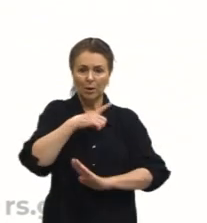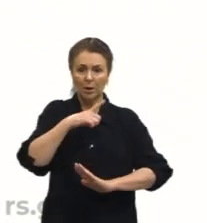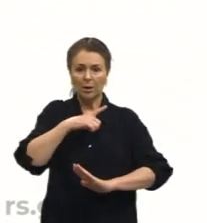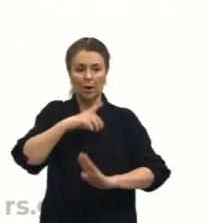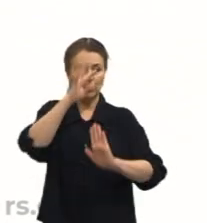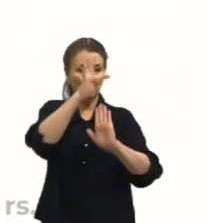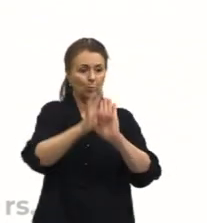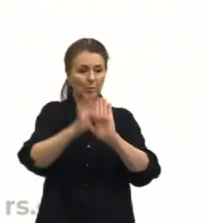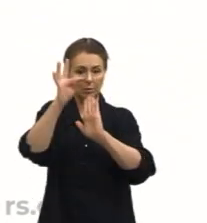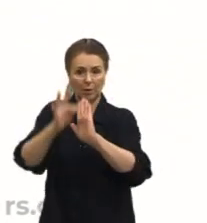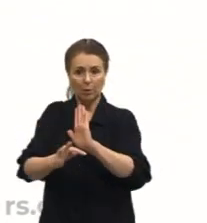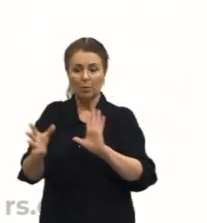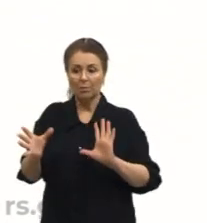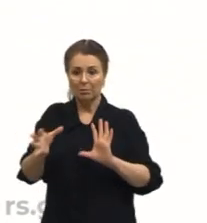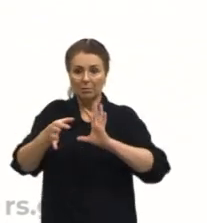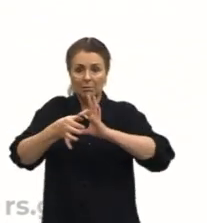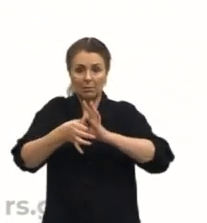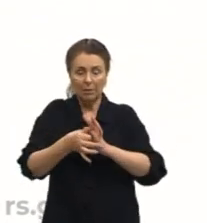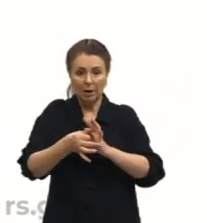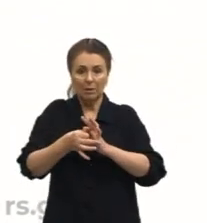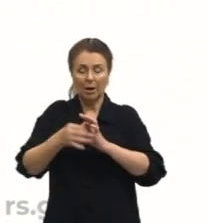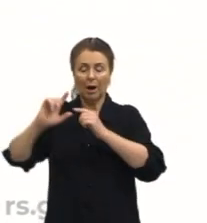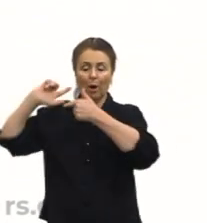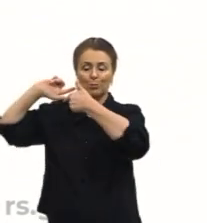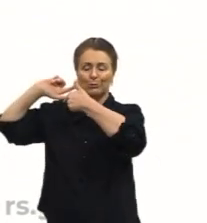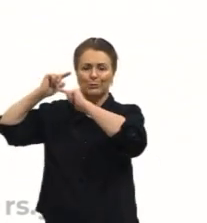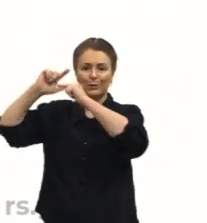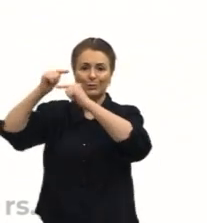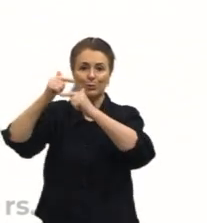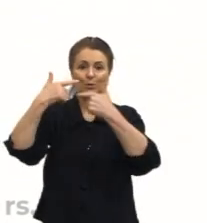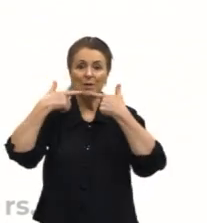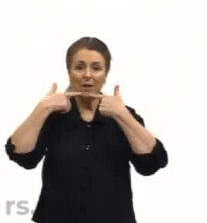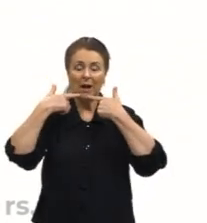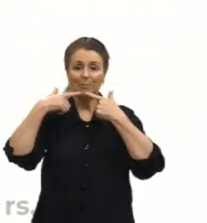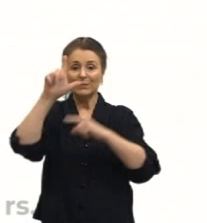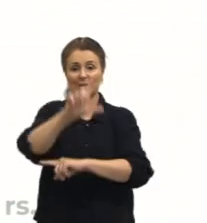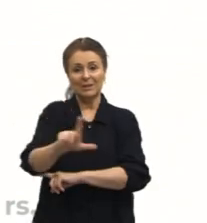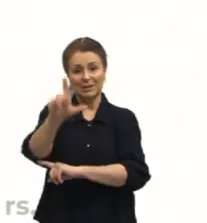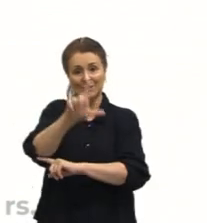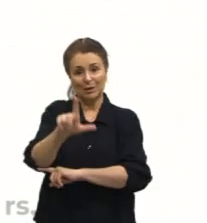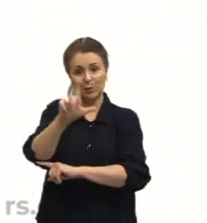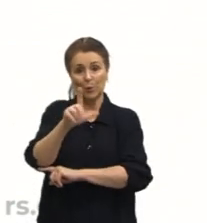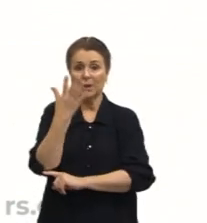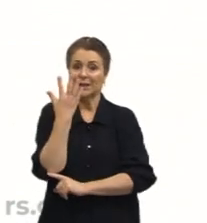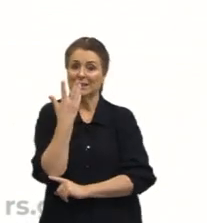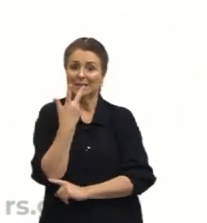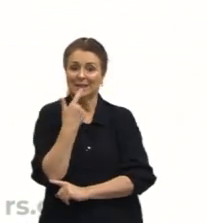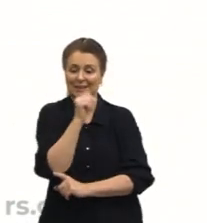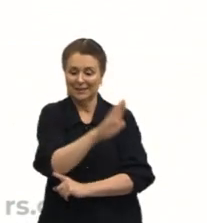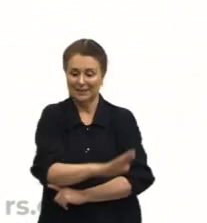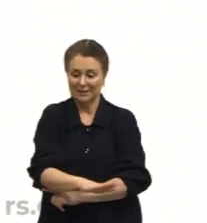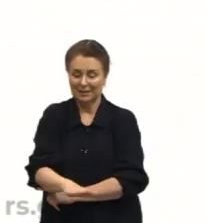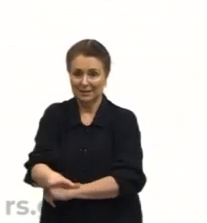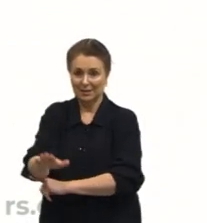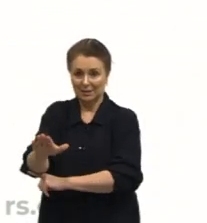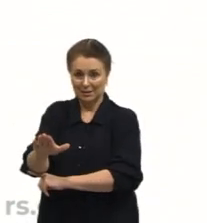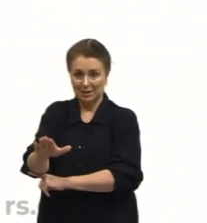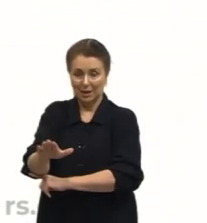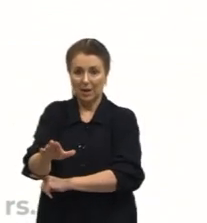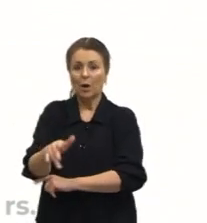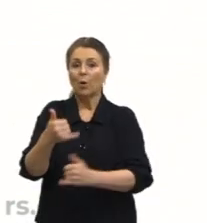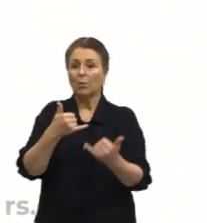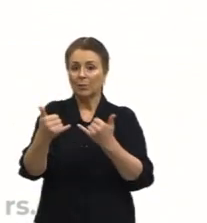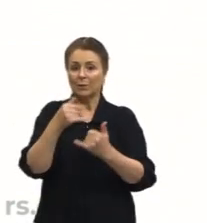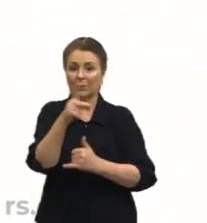intertextualidade ligada e aos clássicos da Literatura Infantil e aqui eu trouxe um exemplo que eu usei na aula né de intertextualidade